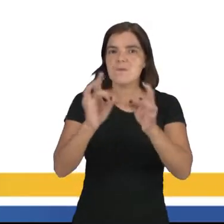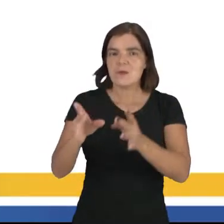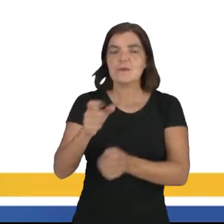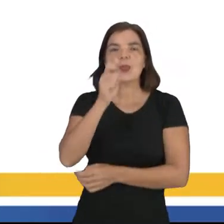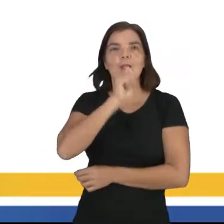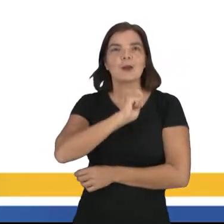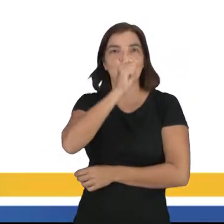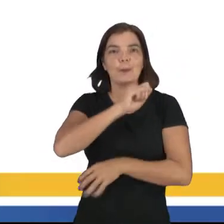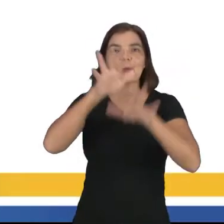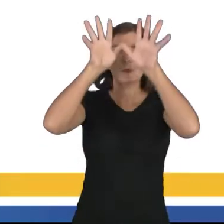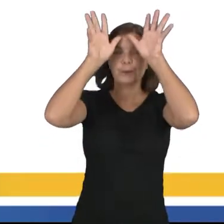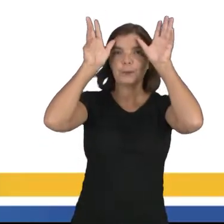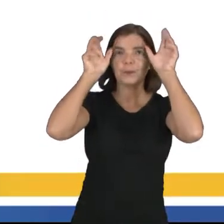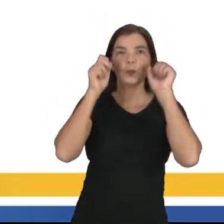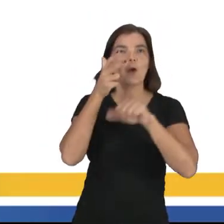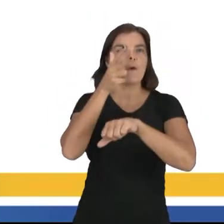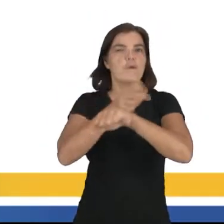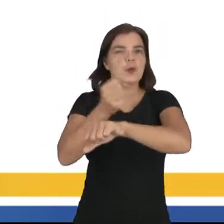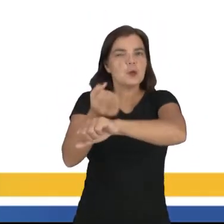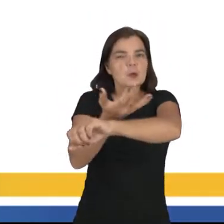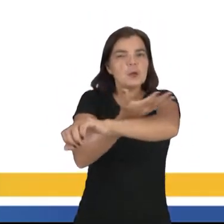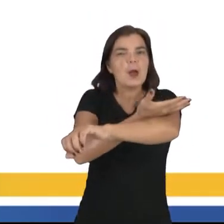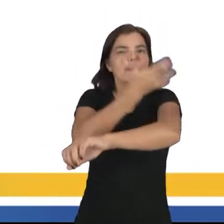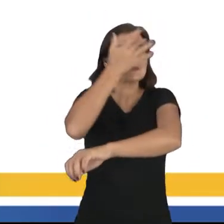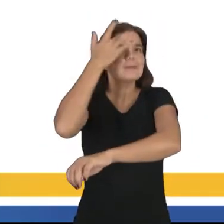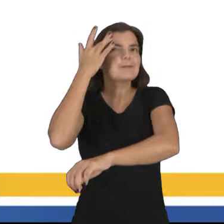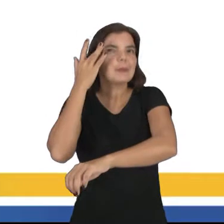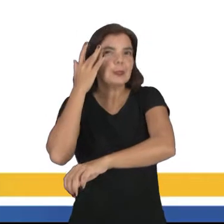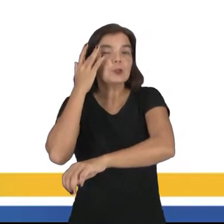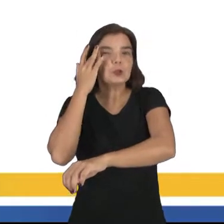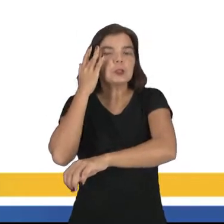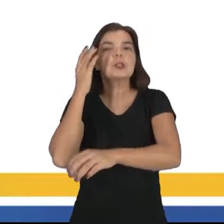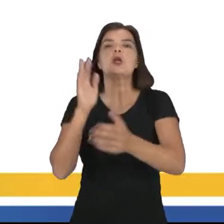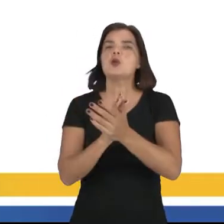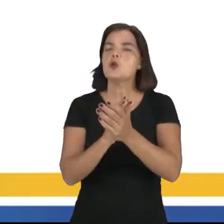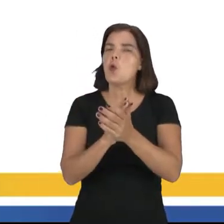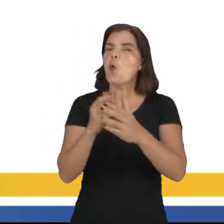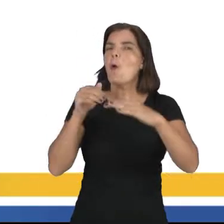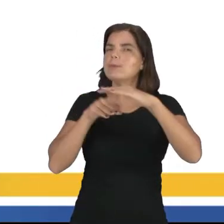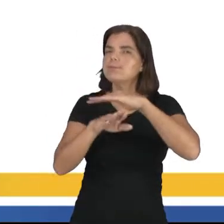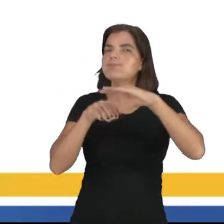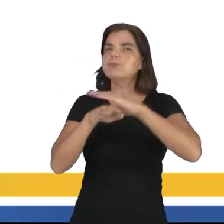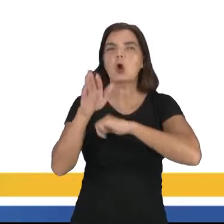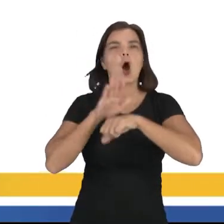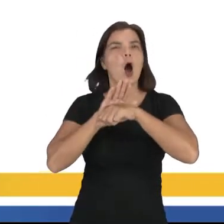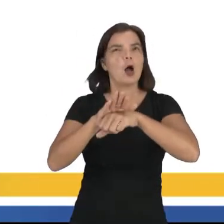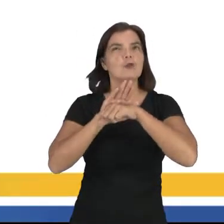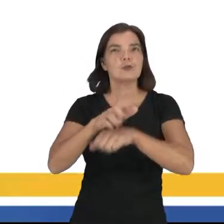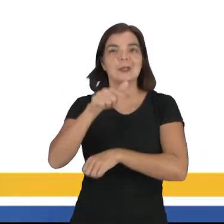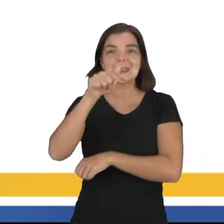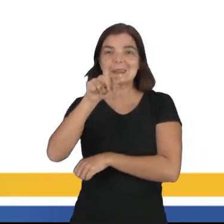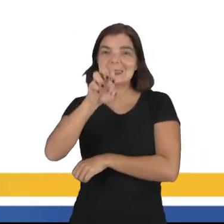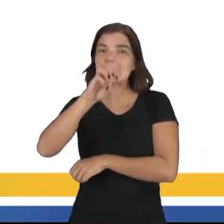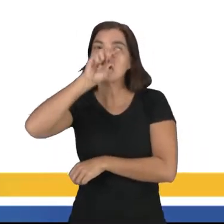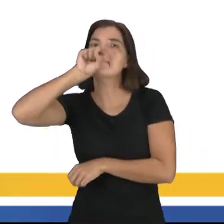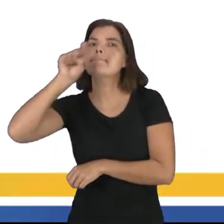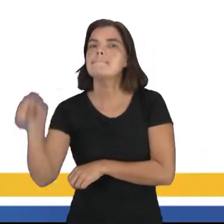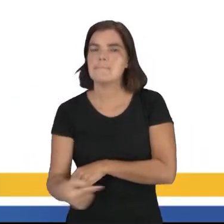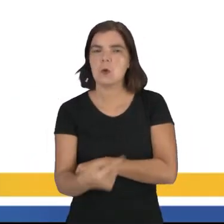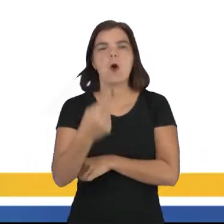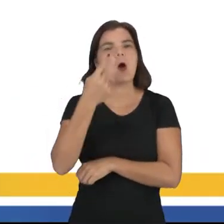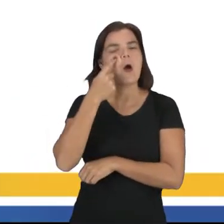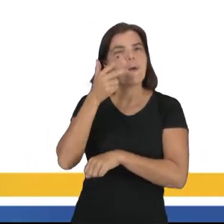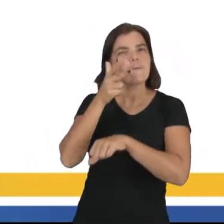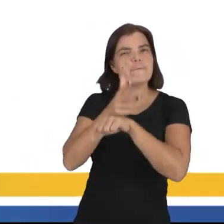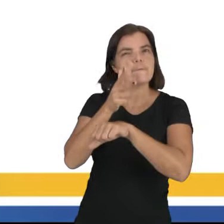vender picolé no Acre, vídeo emociona internautas e vaquinha ultrapassa os R$75 mil. Apesar